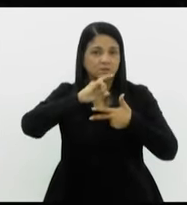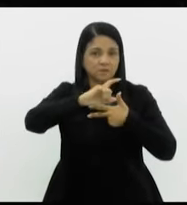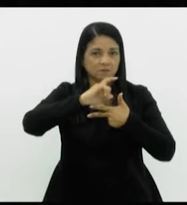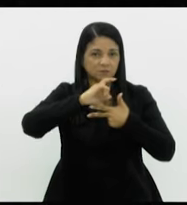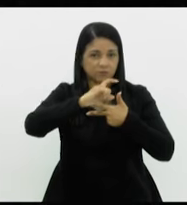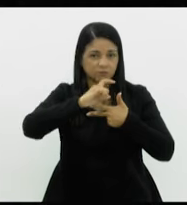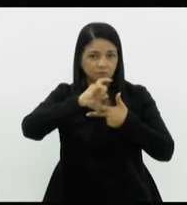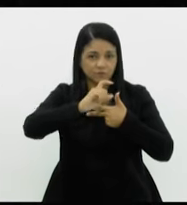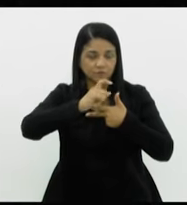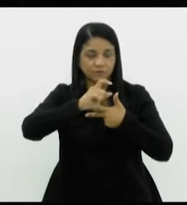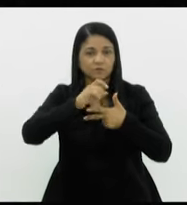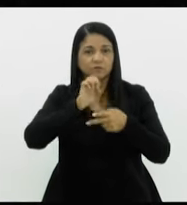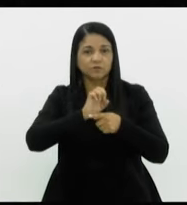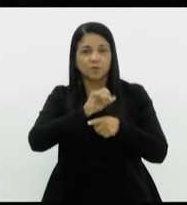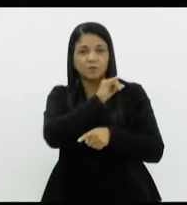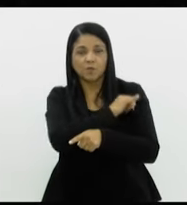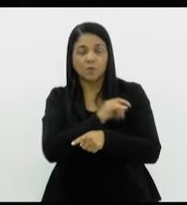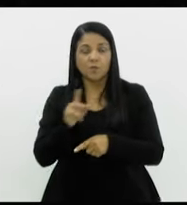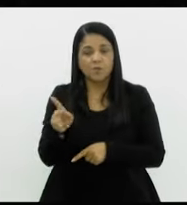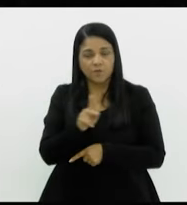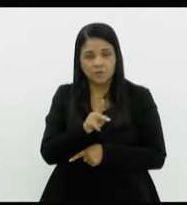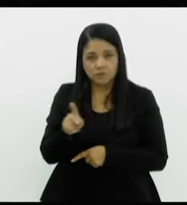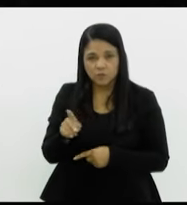do Rio de Janeiro, professoras,